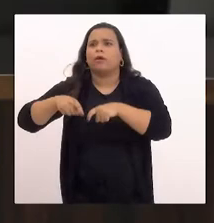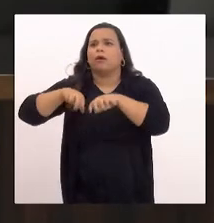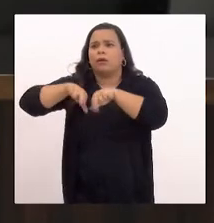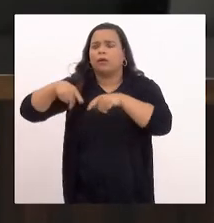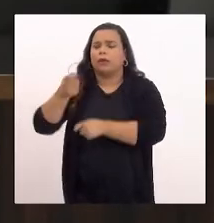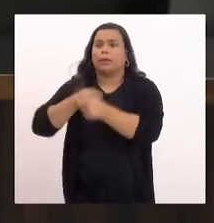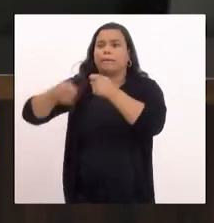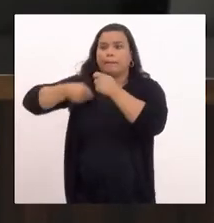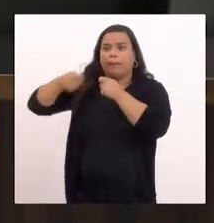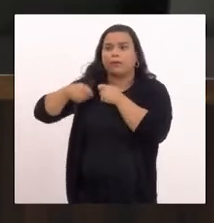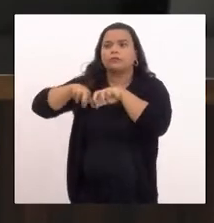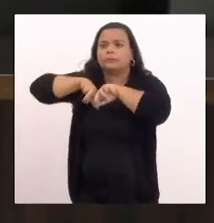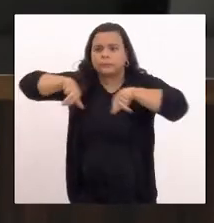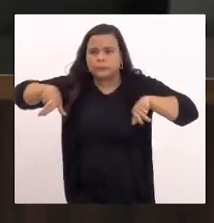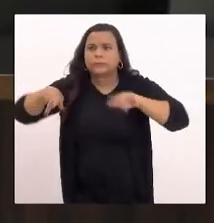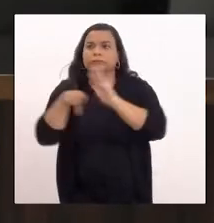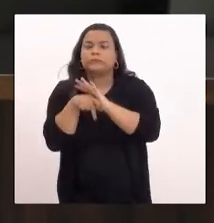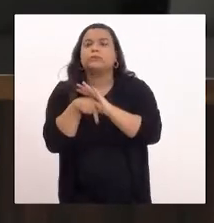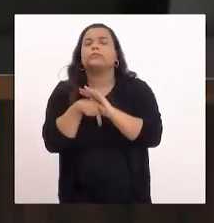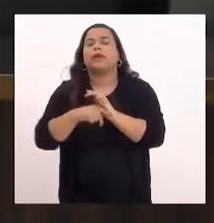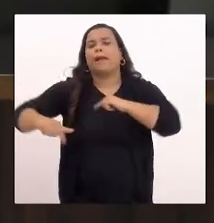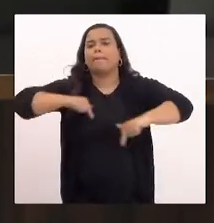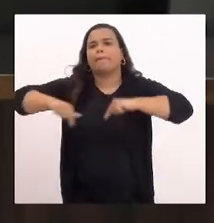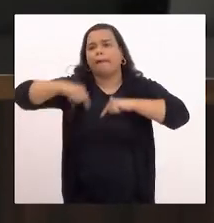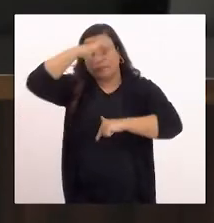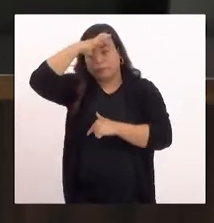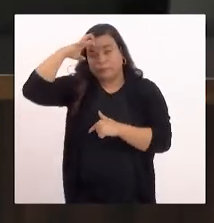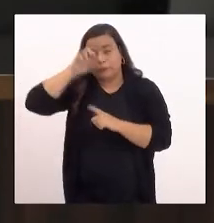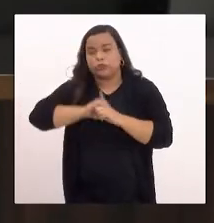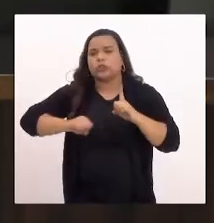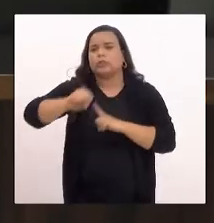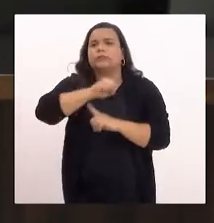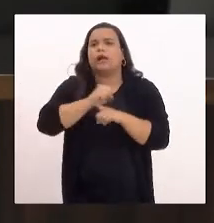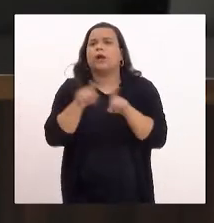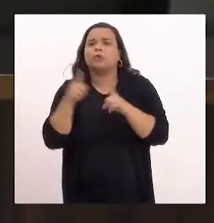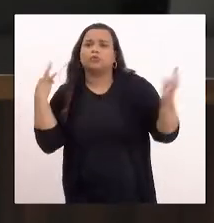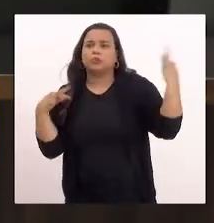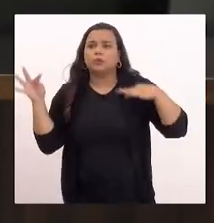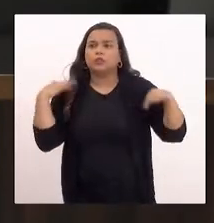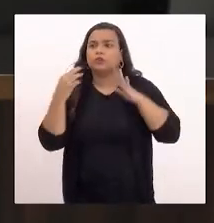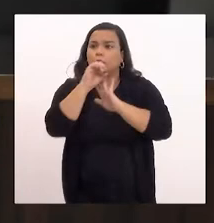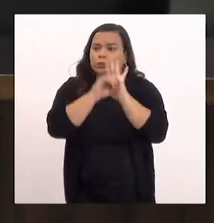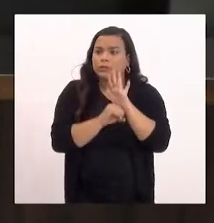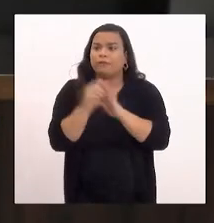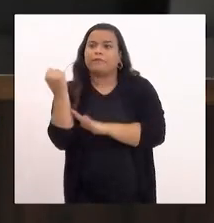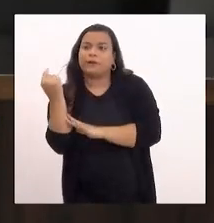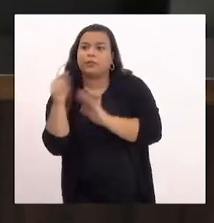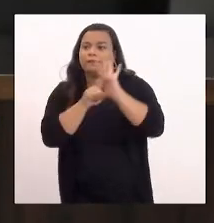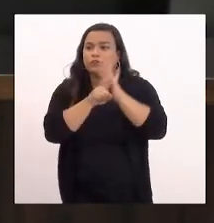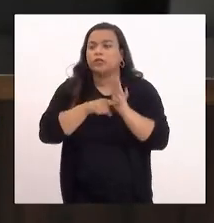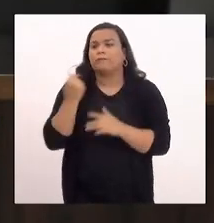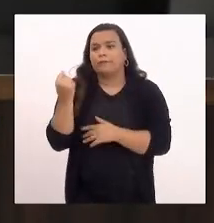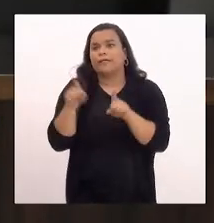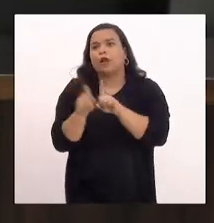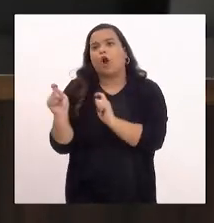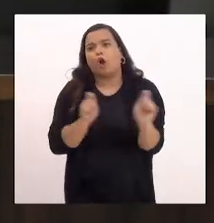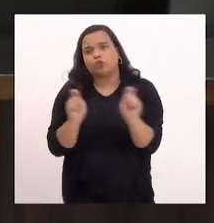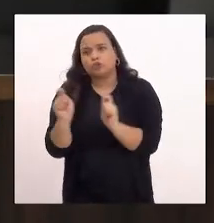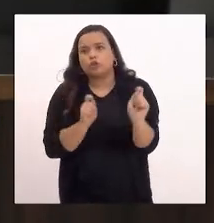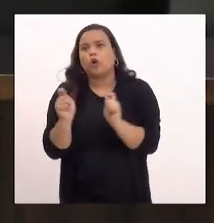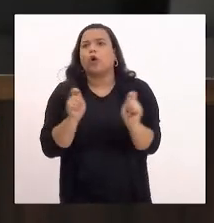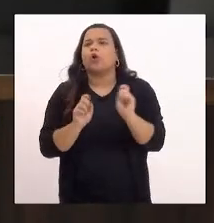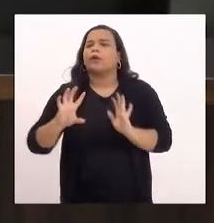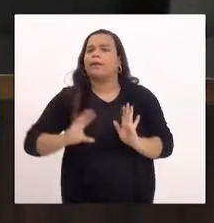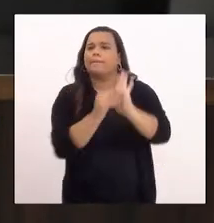Trabalho, Legislação Social e Seguridade Social, de Turismo, de Orçamento e Finanças, Fiscalização Financeira e Controle, as